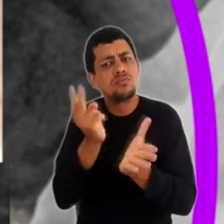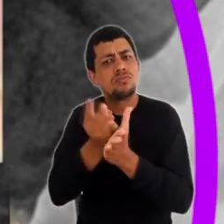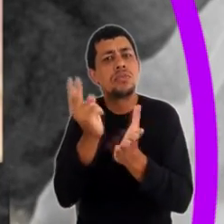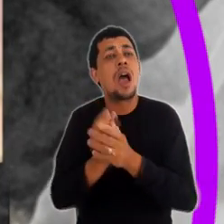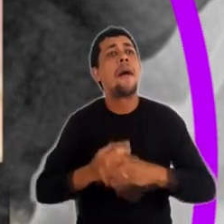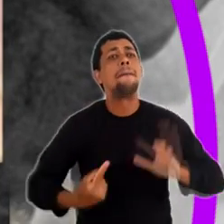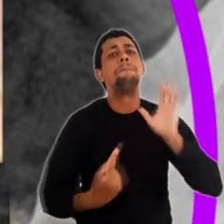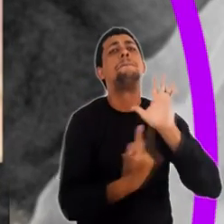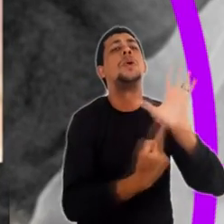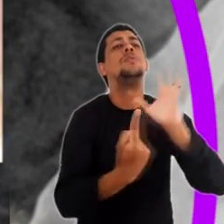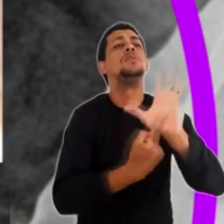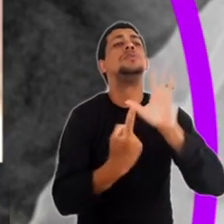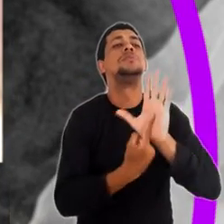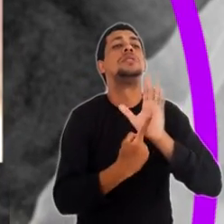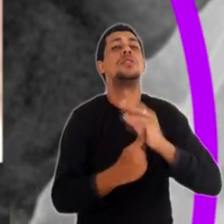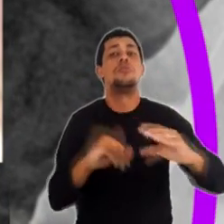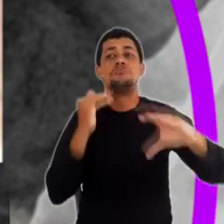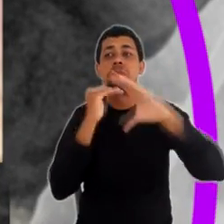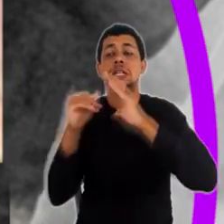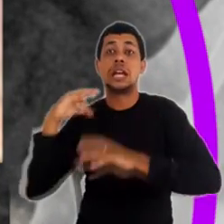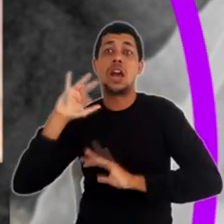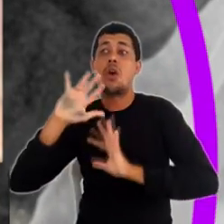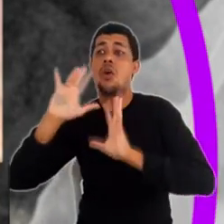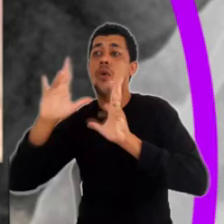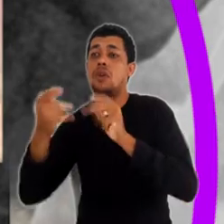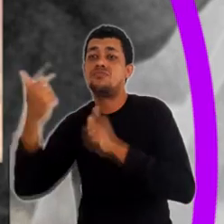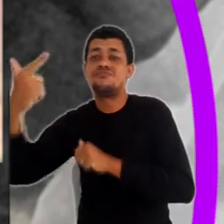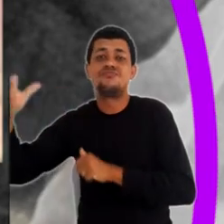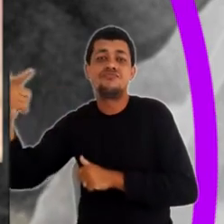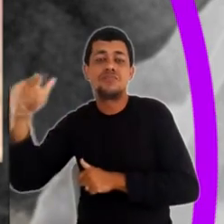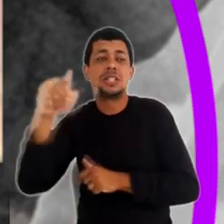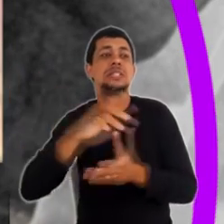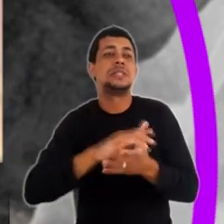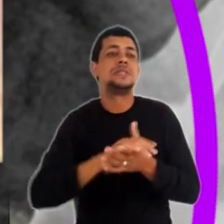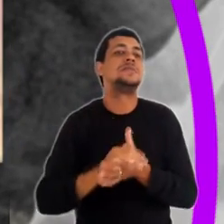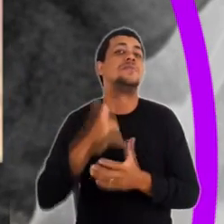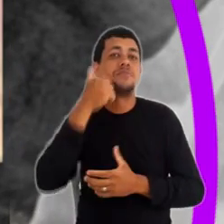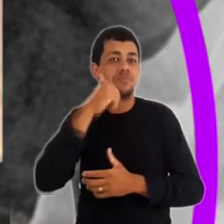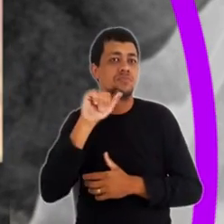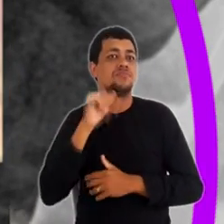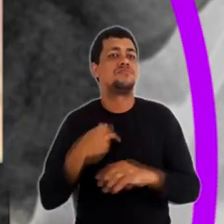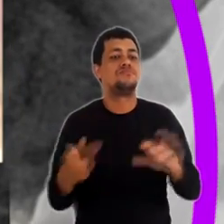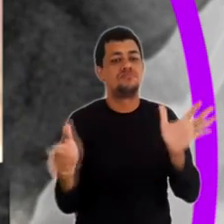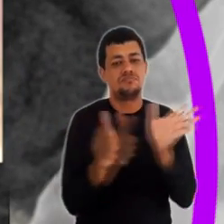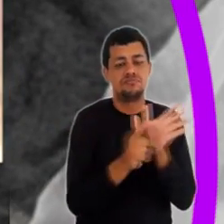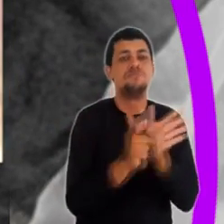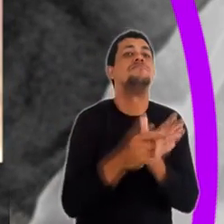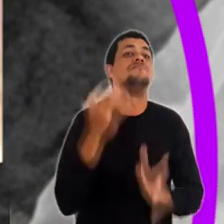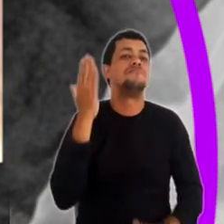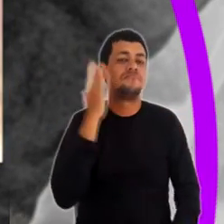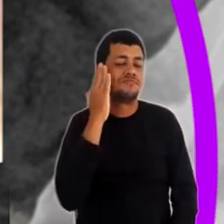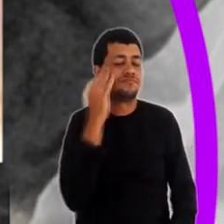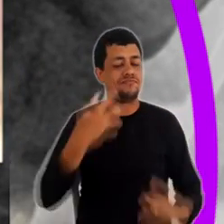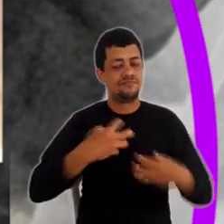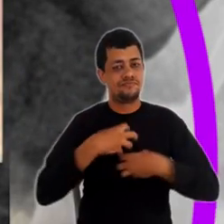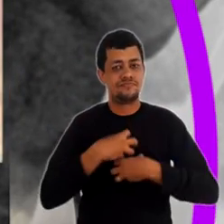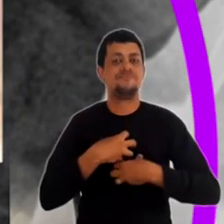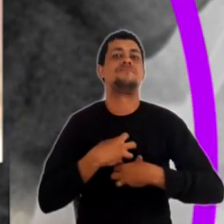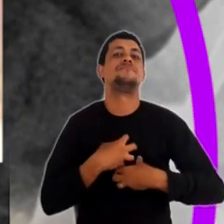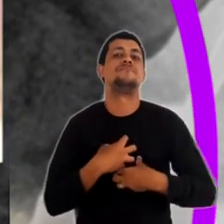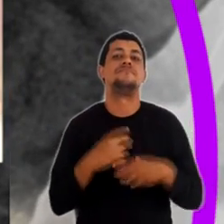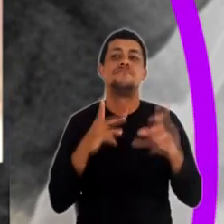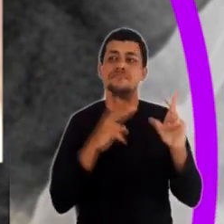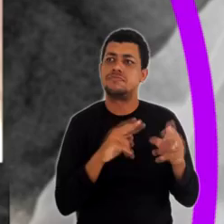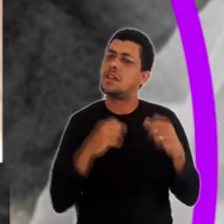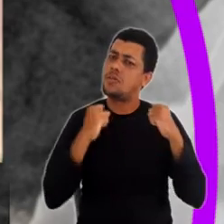né? Trazer uma mensagem para que outras mulheres que se veem nesse papel, que já se viram, que já foram colocadas, né? Com essa característica